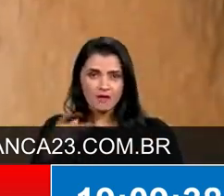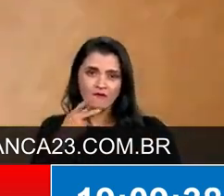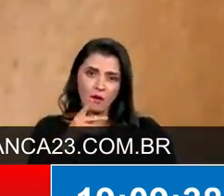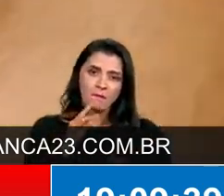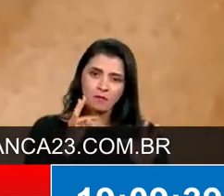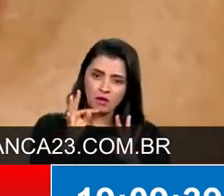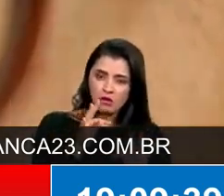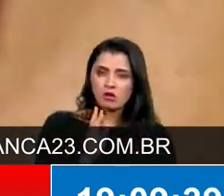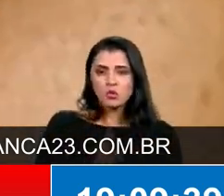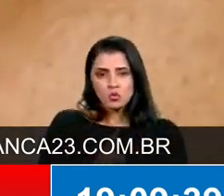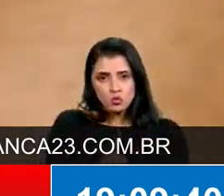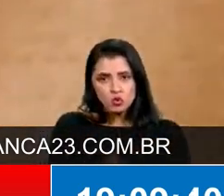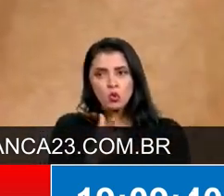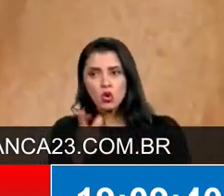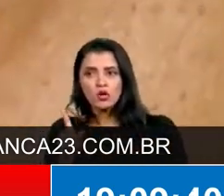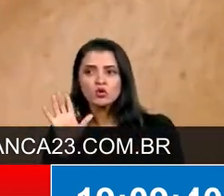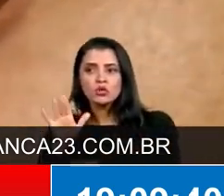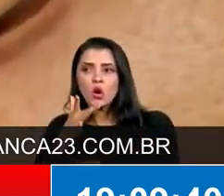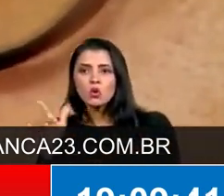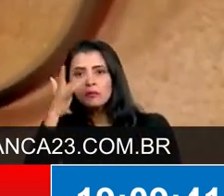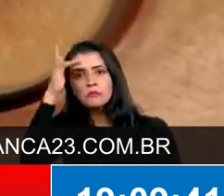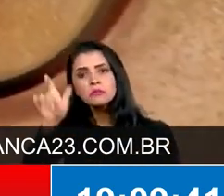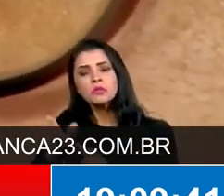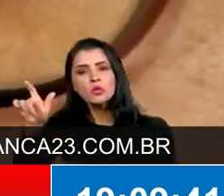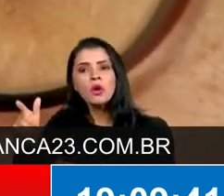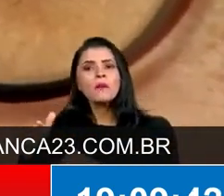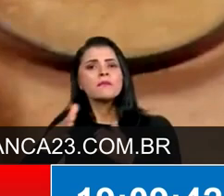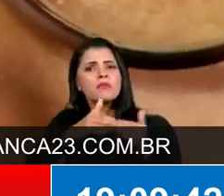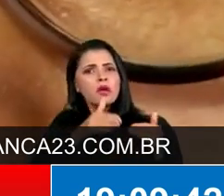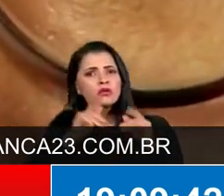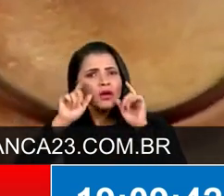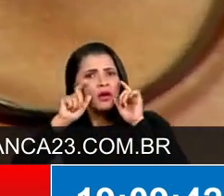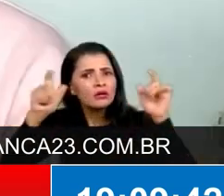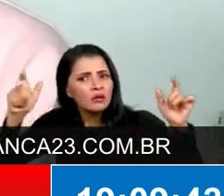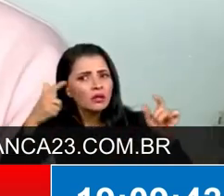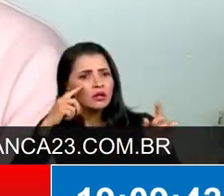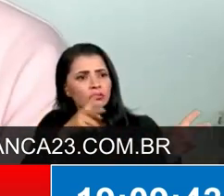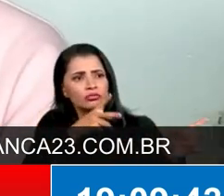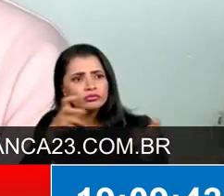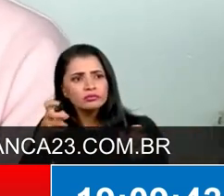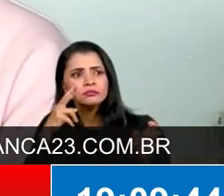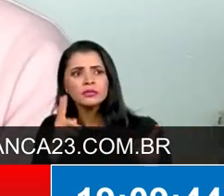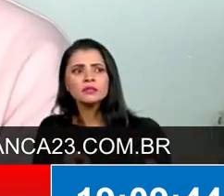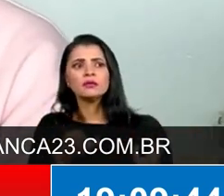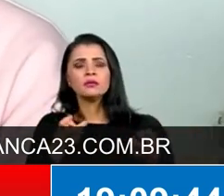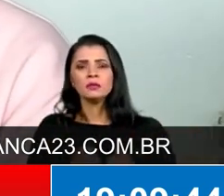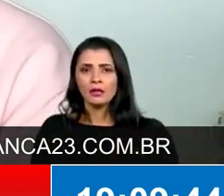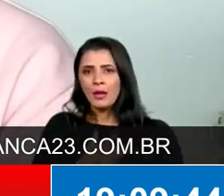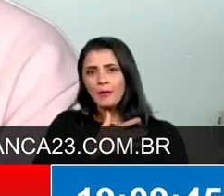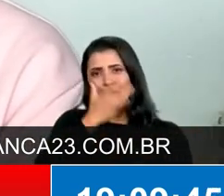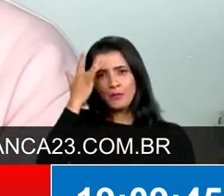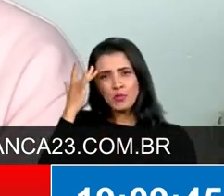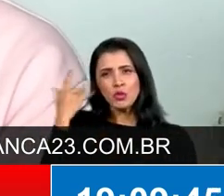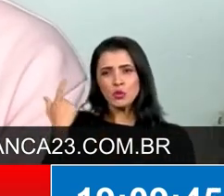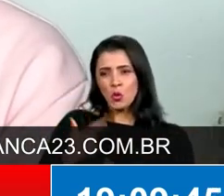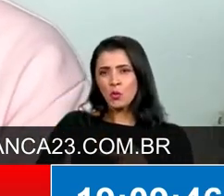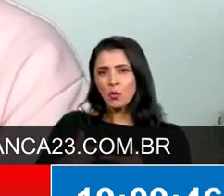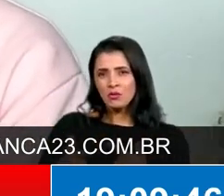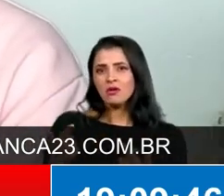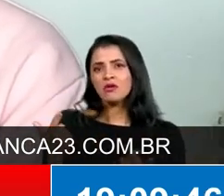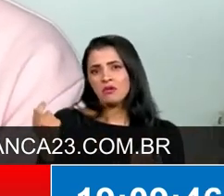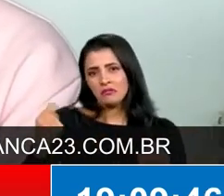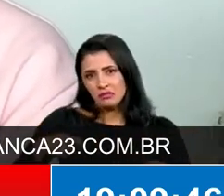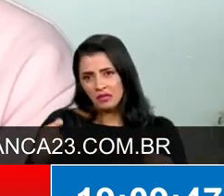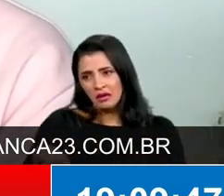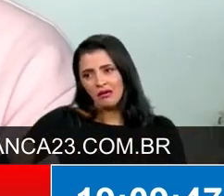tratamento. Como forma de ajudar outras pessoas, ele pede para que todos fiquem atentos aos sinais. Pessoas que estão com esse problema,